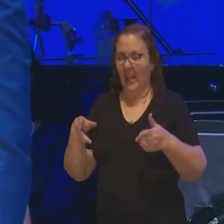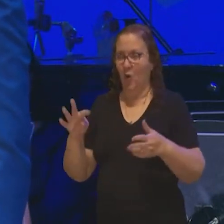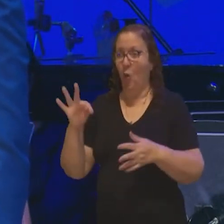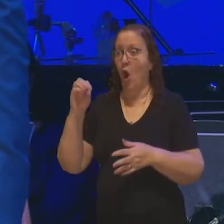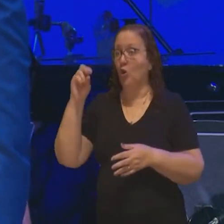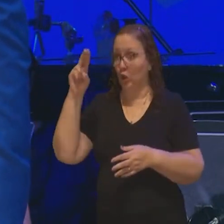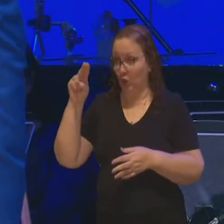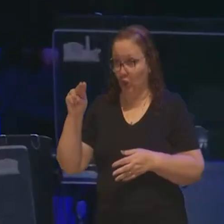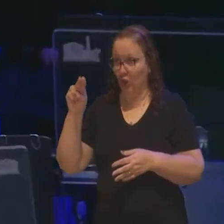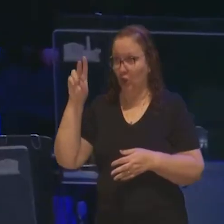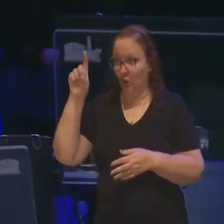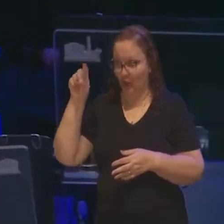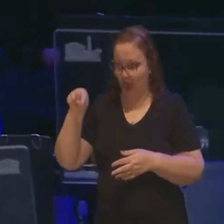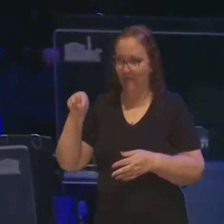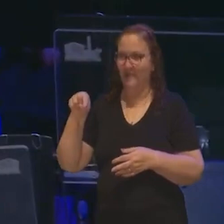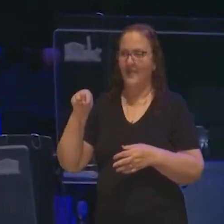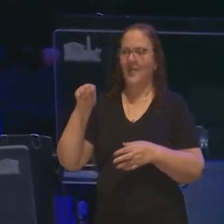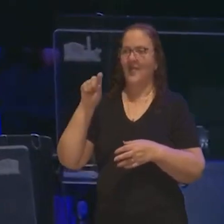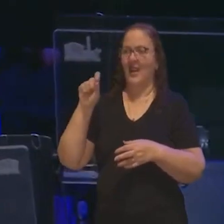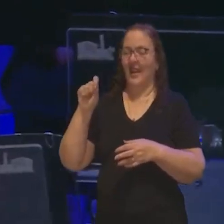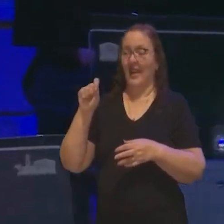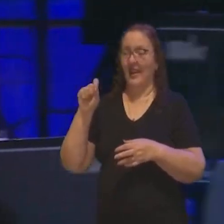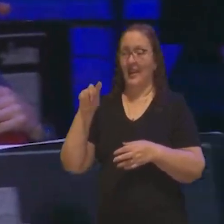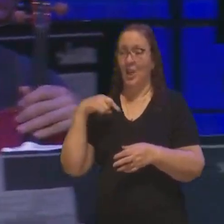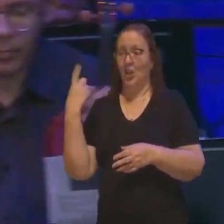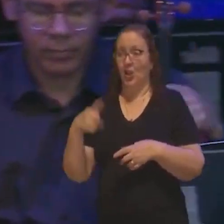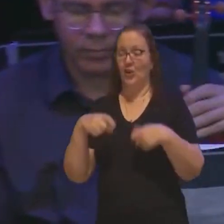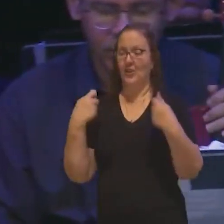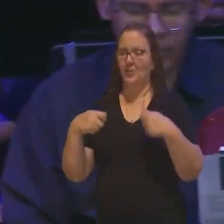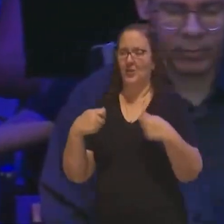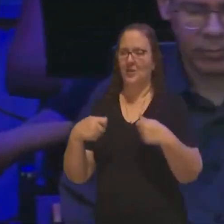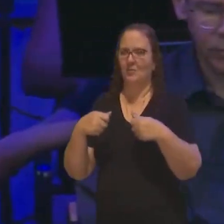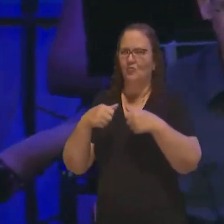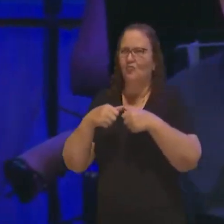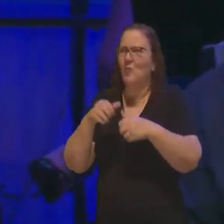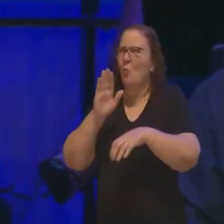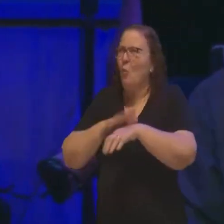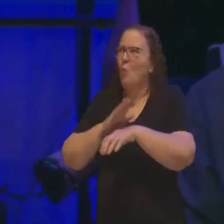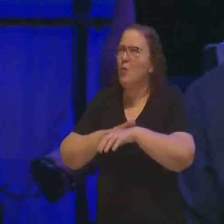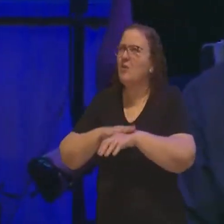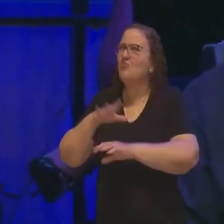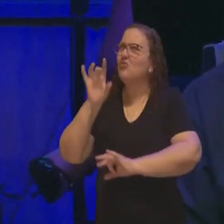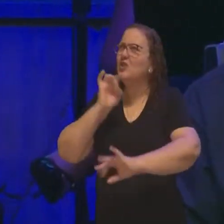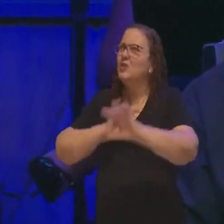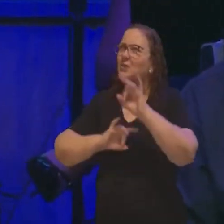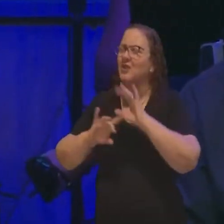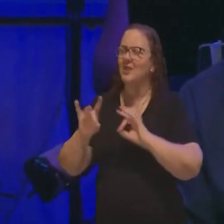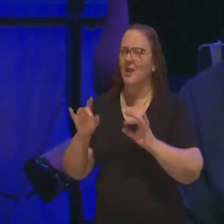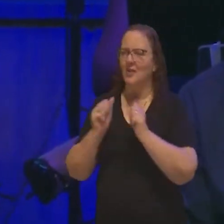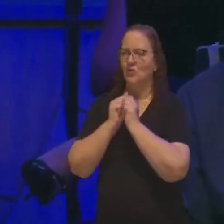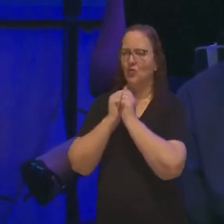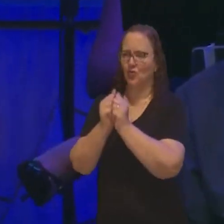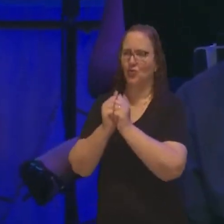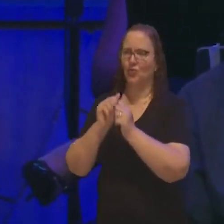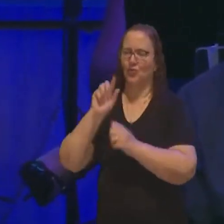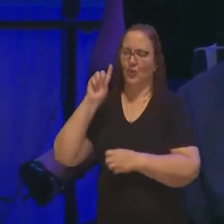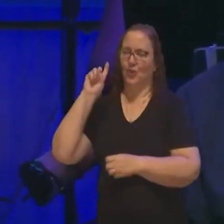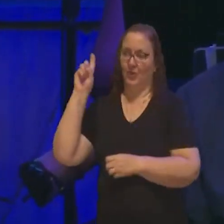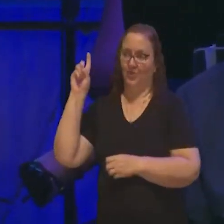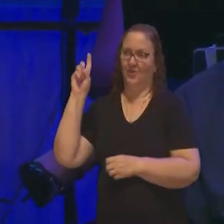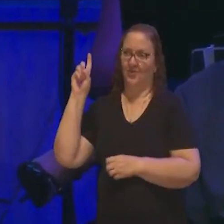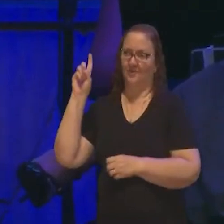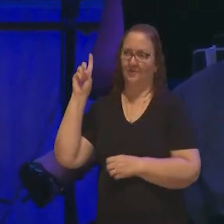momentos essenciais, importantes da nossa vida e a nossa vida com Deus. Sabe por quê? Porque nós temos